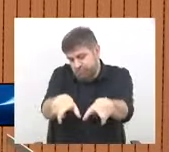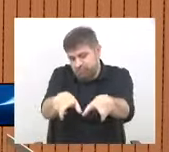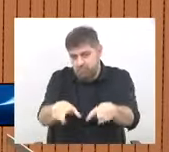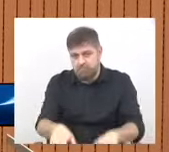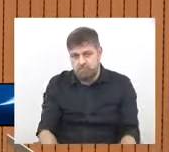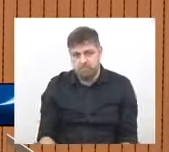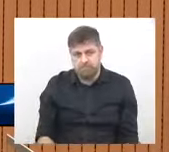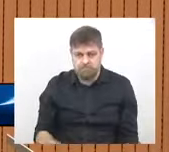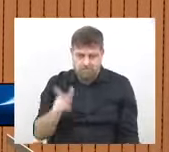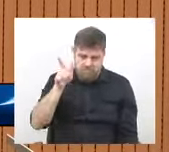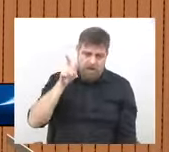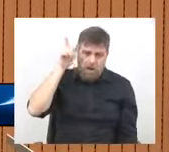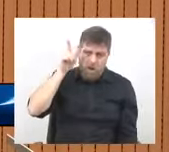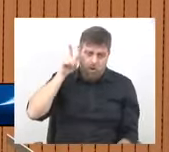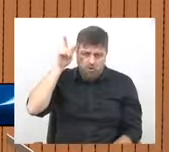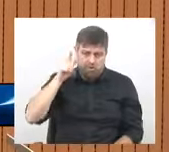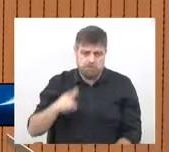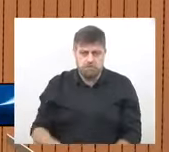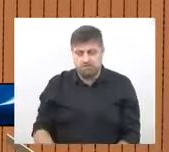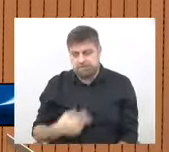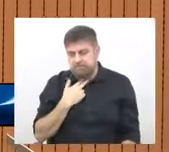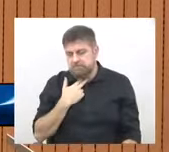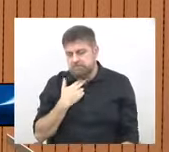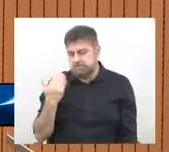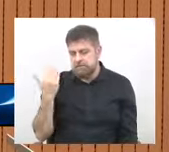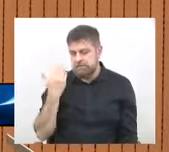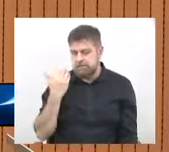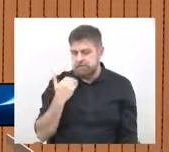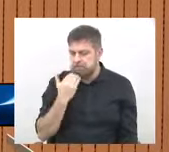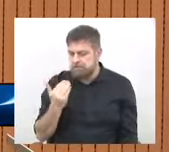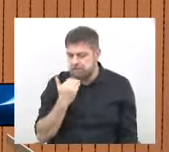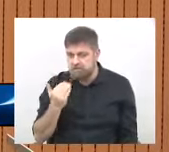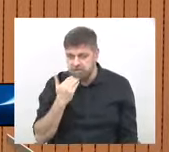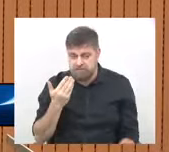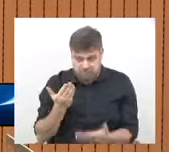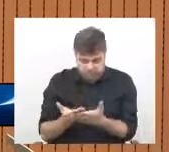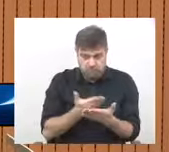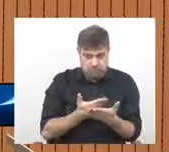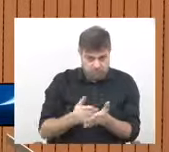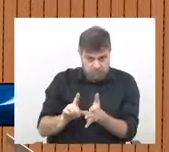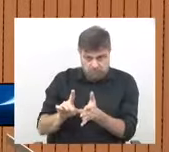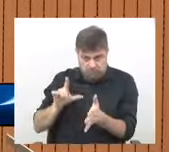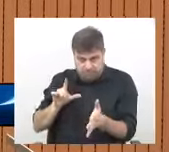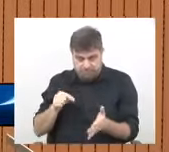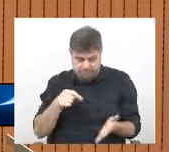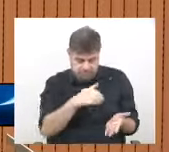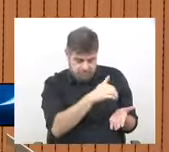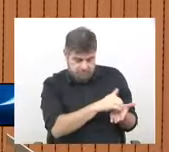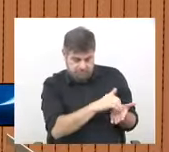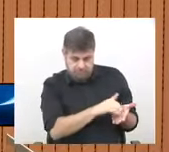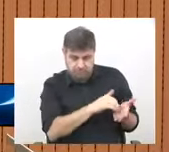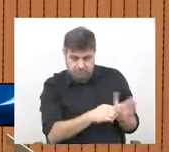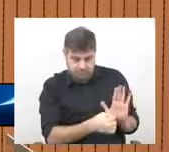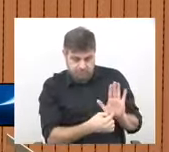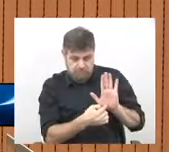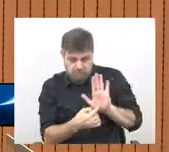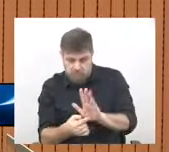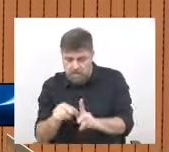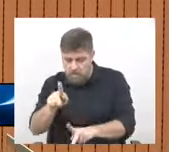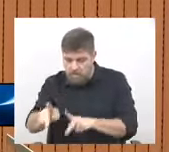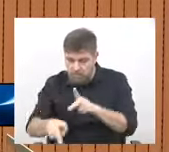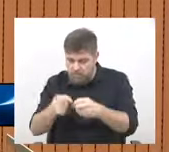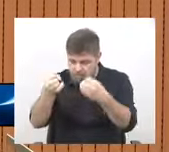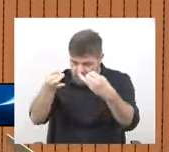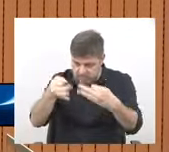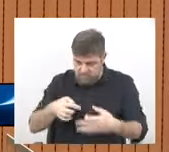lógico que isso não vai ser feito de qualquer maneira, está sendo feito um estudo e o secretário apresentará para a população e